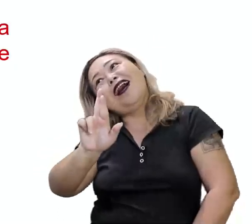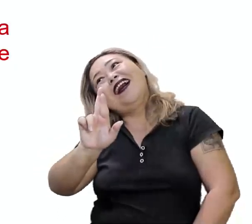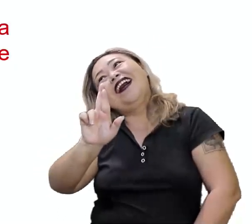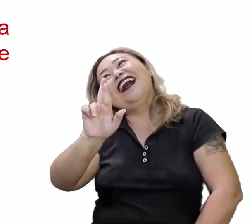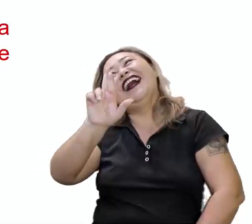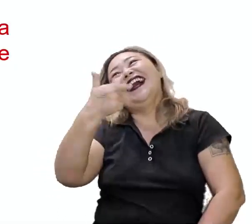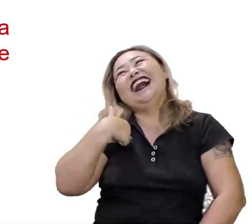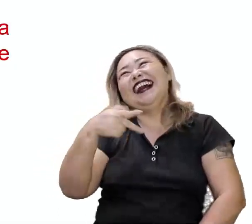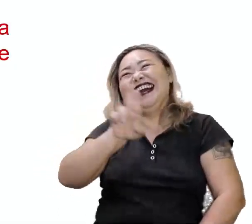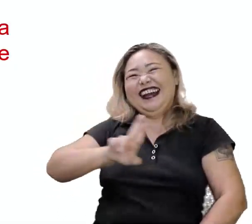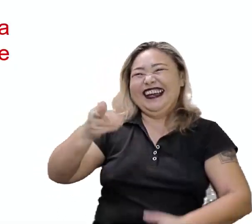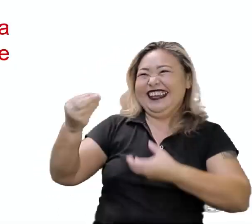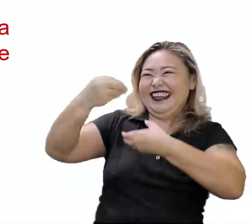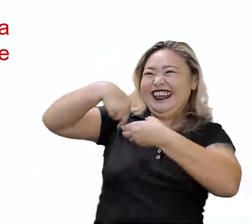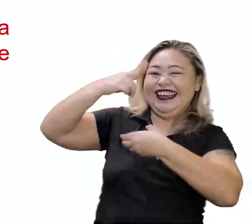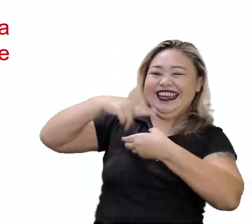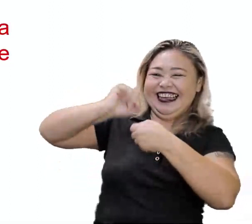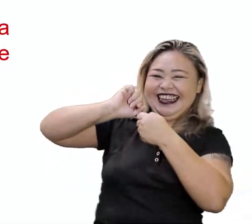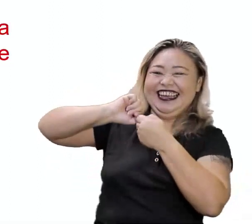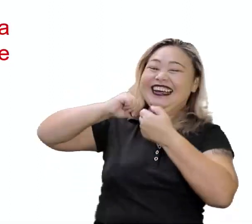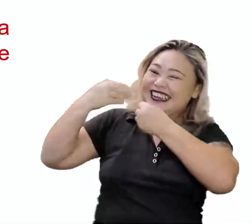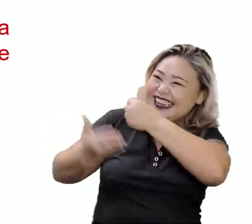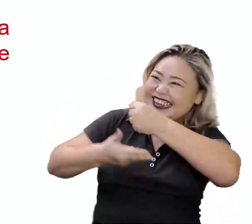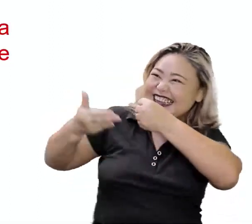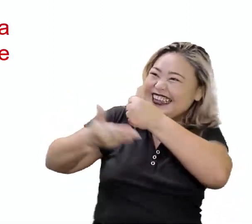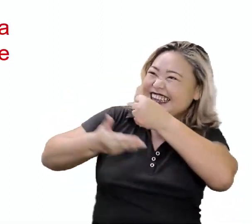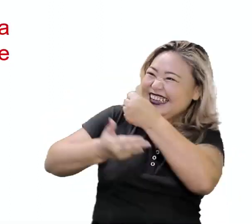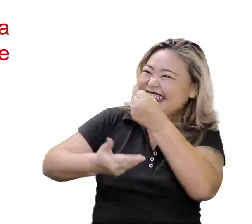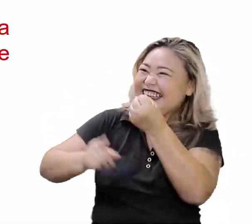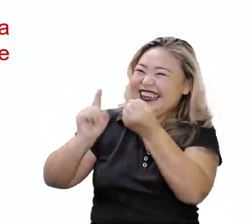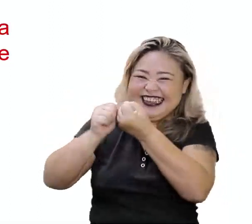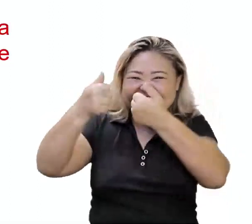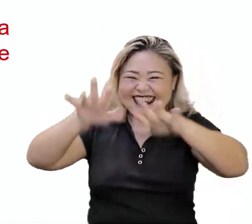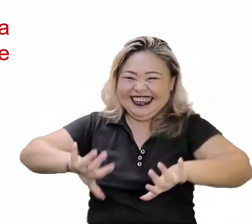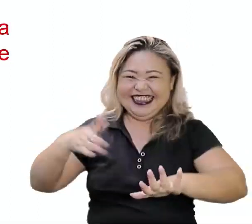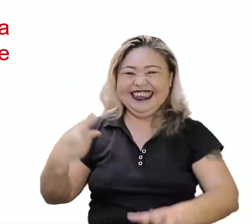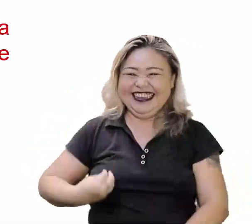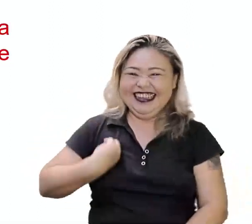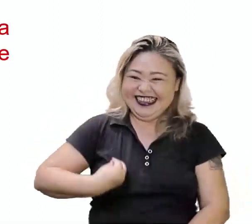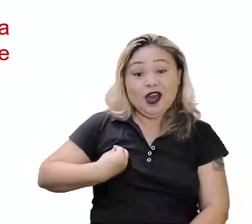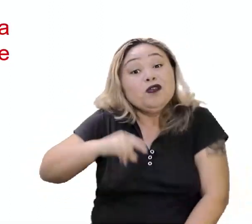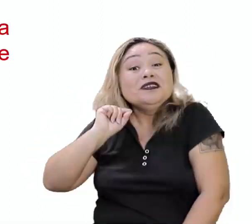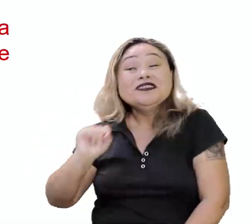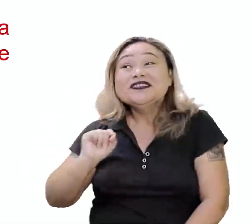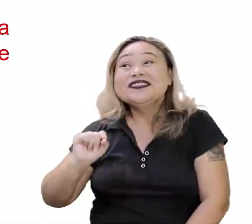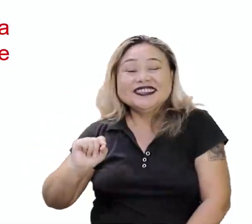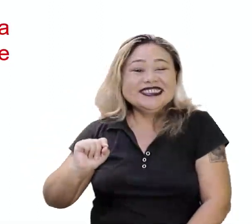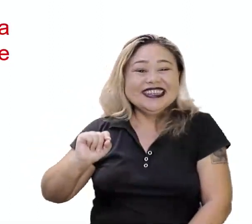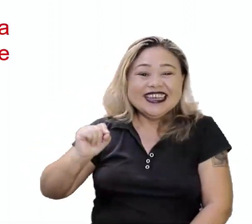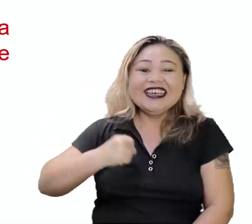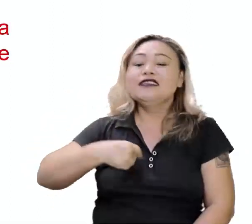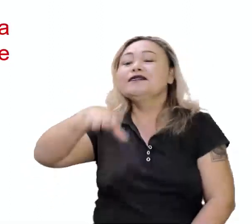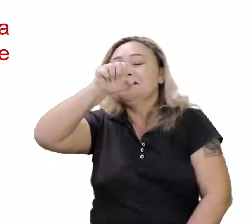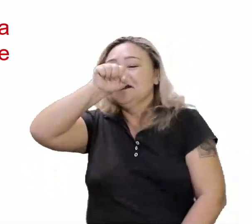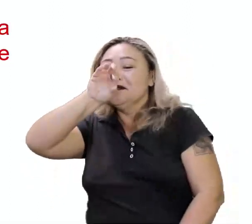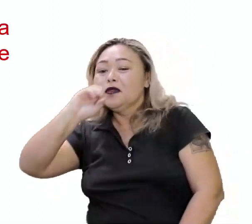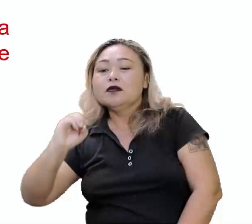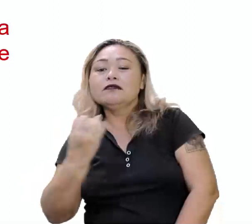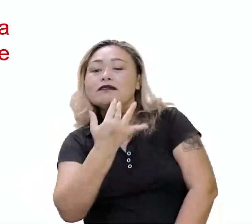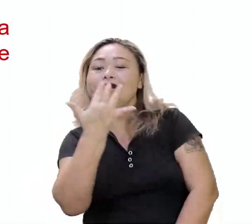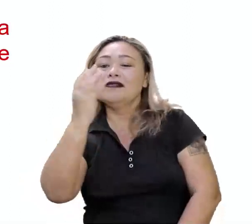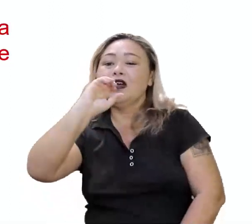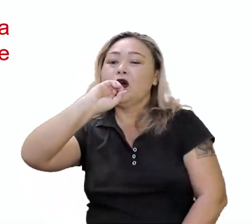ar, servindo de nutrientes essenciais para a manutenção da vida. Tais como o que, professora? O oxigênio